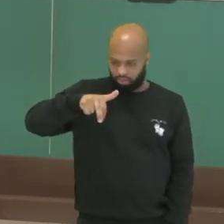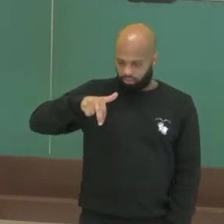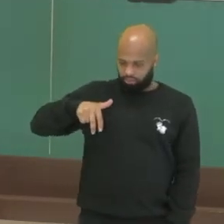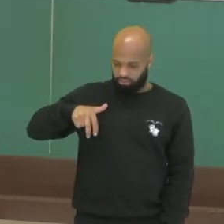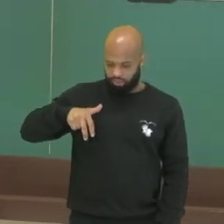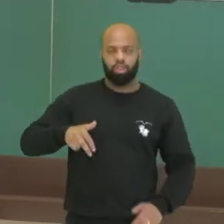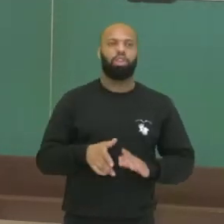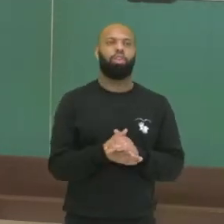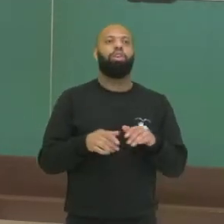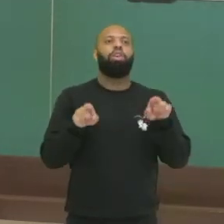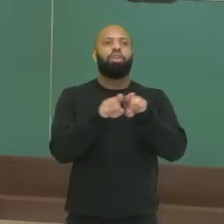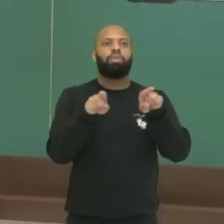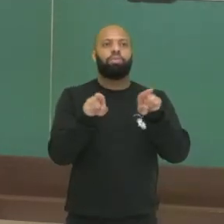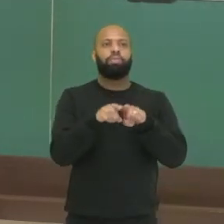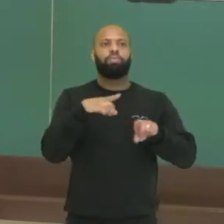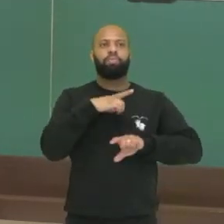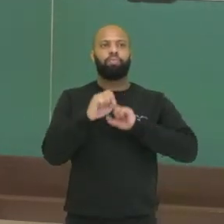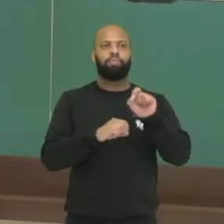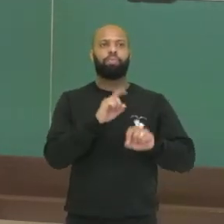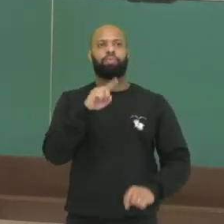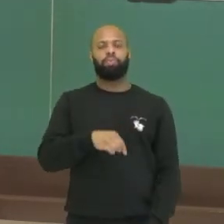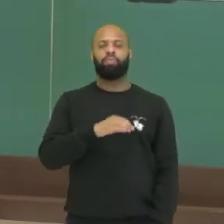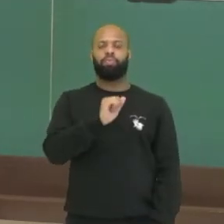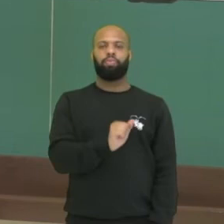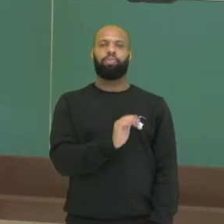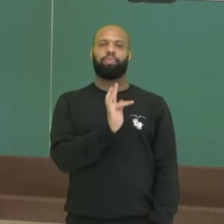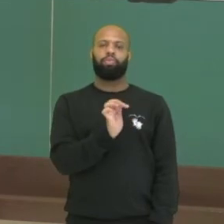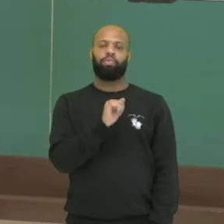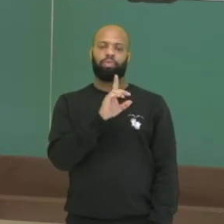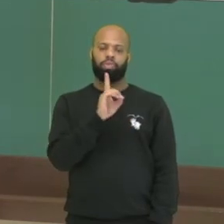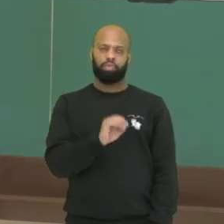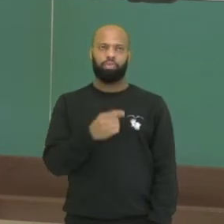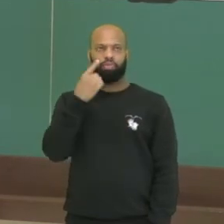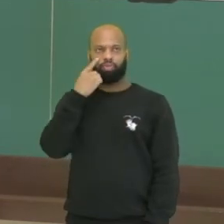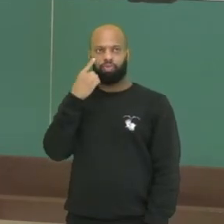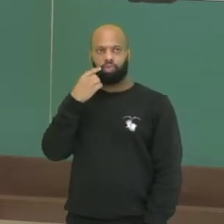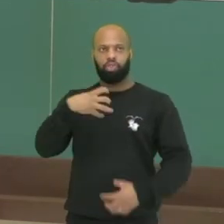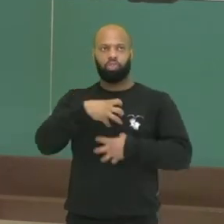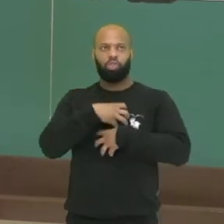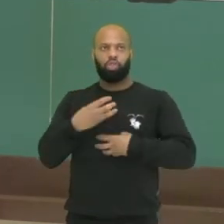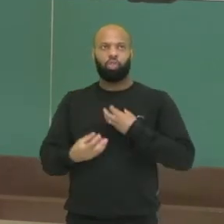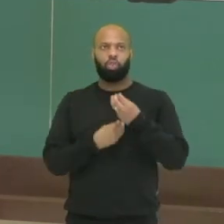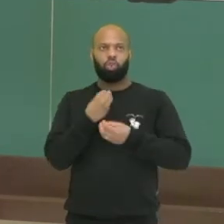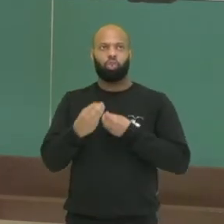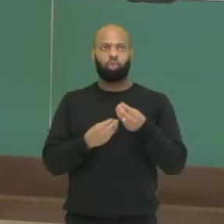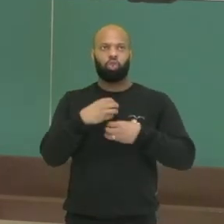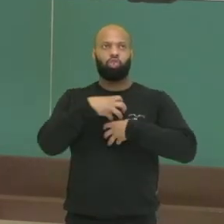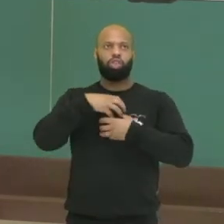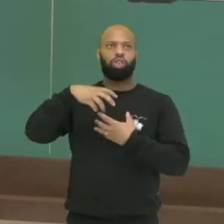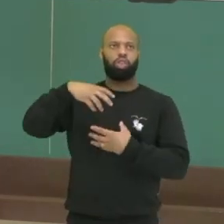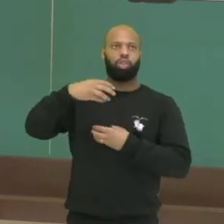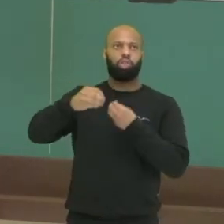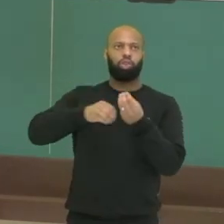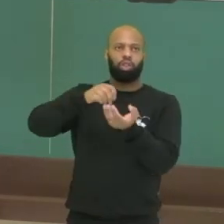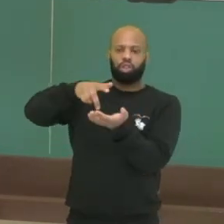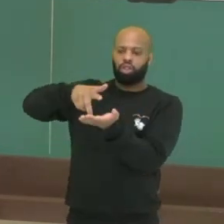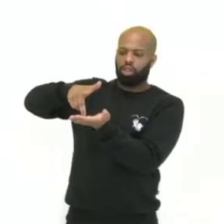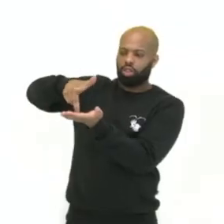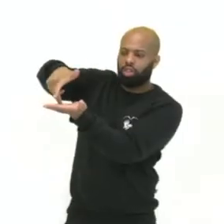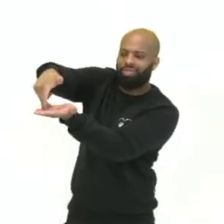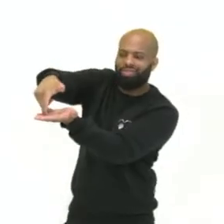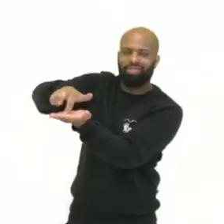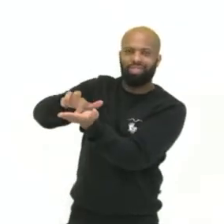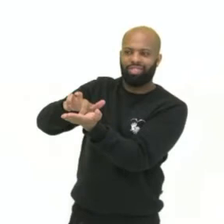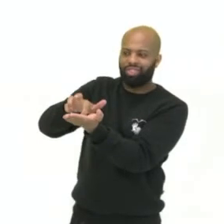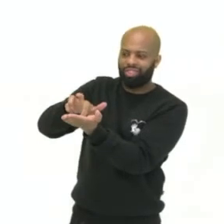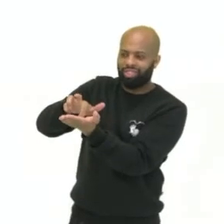Nós temos o afundo. Observe como é o movimento aqui da perna, então é um passo rápido